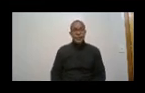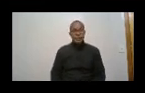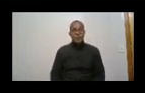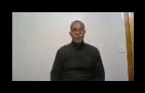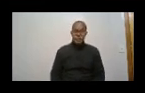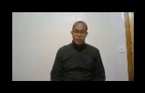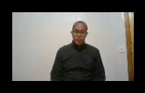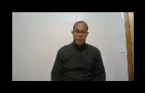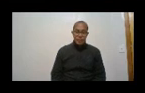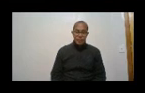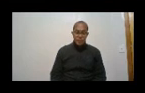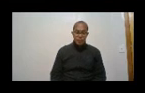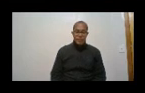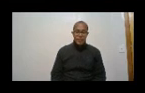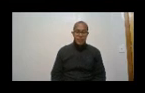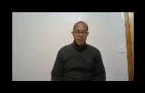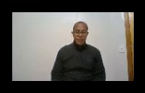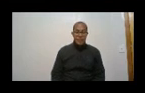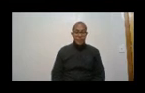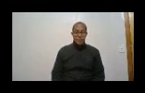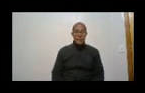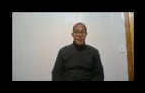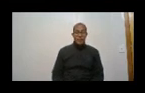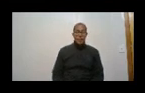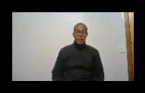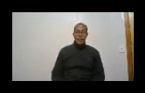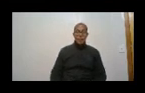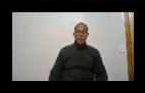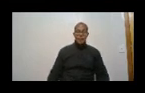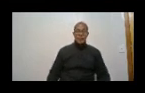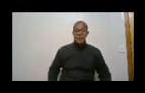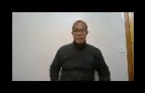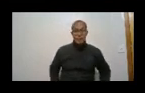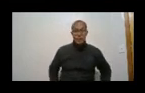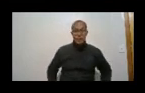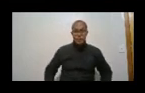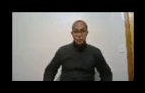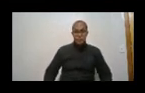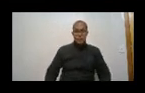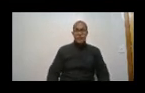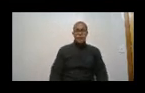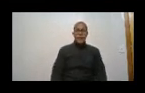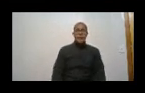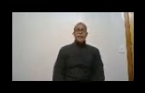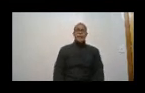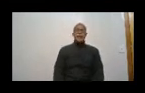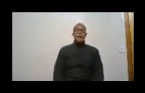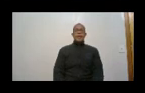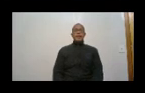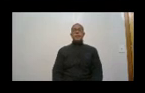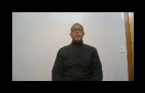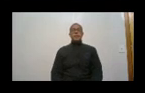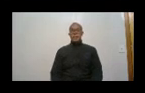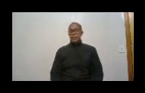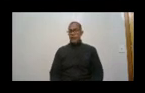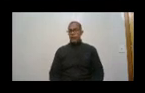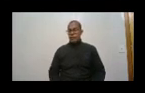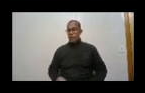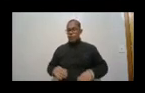sempre entendendo, e me perdoem a redundância, o medicamento não cria uma atividade que a célula não produza, tá? E a